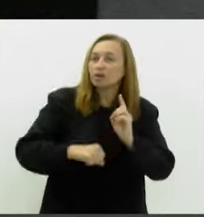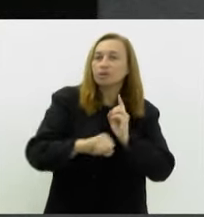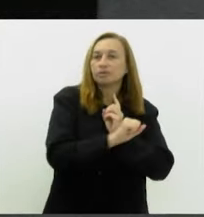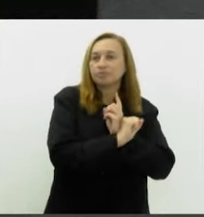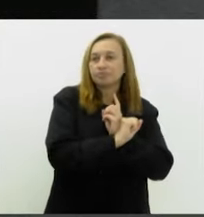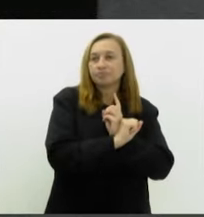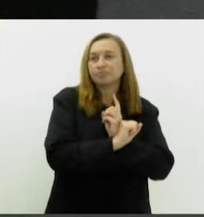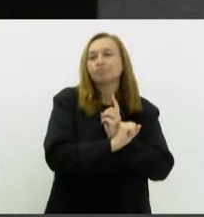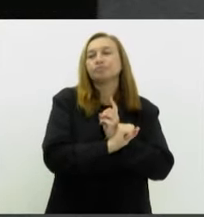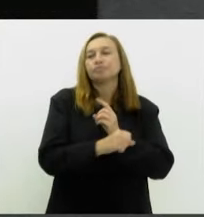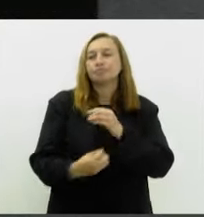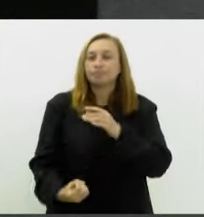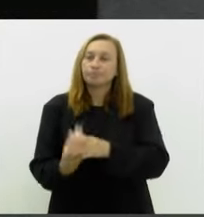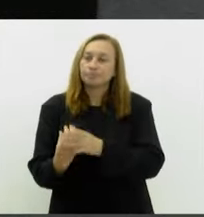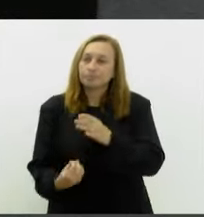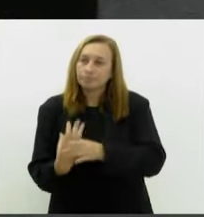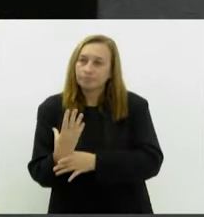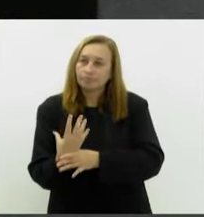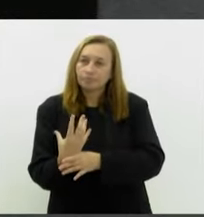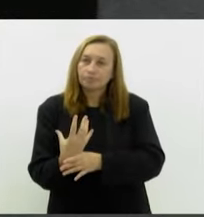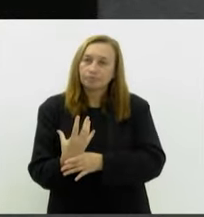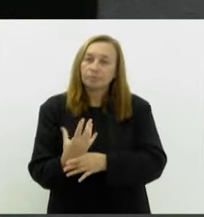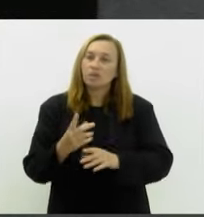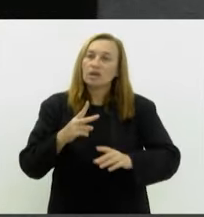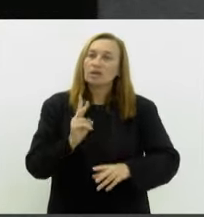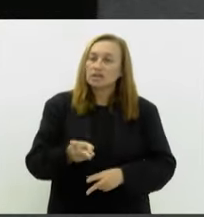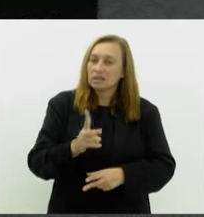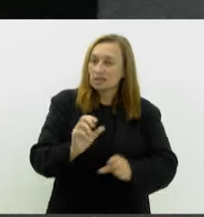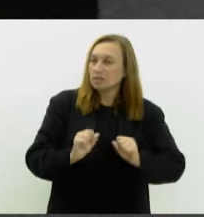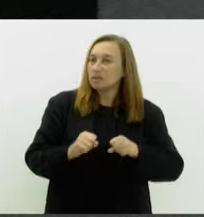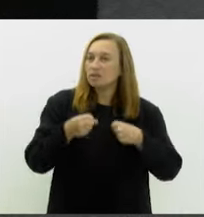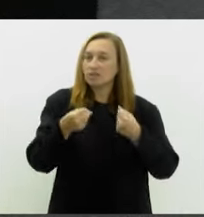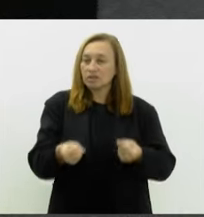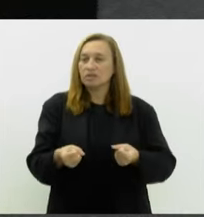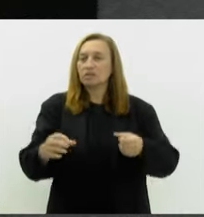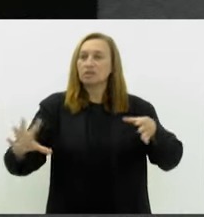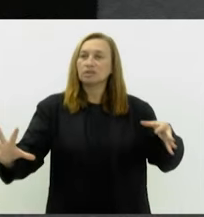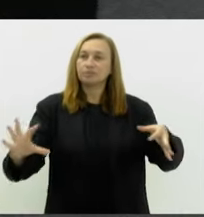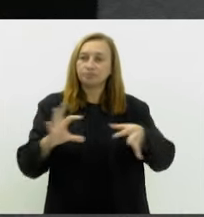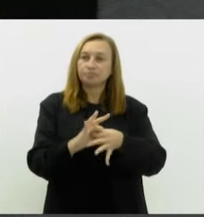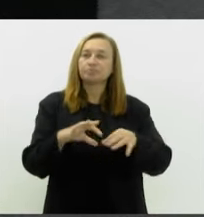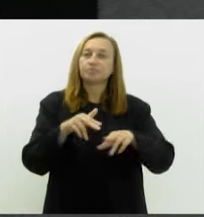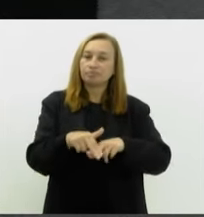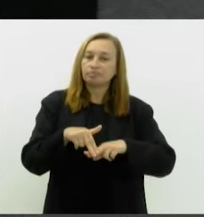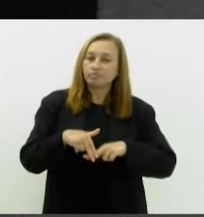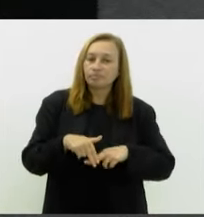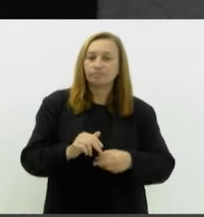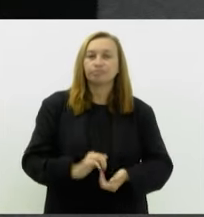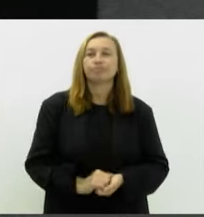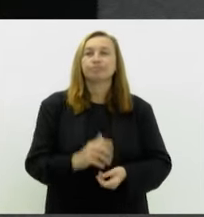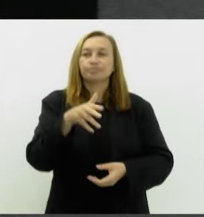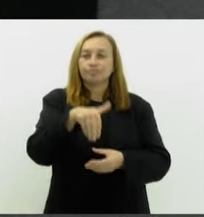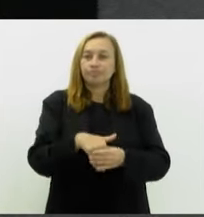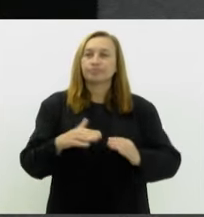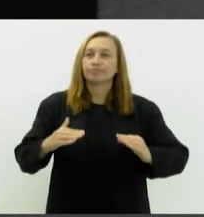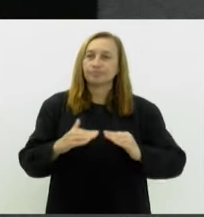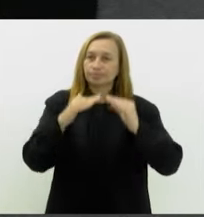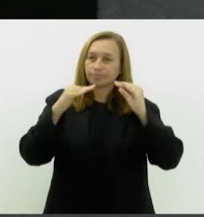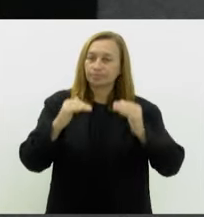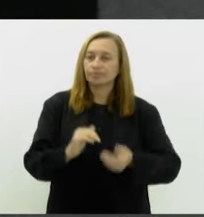questão produtiva, e Vossa Excelência sempre defendeu essas ligações. Portanto, eu voto